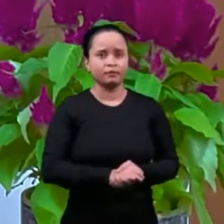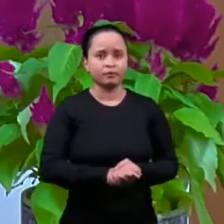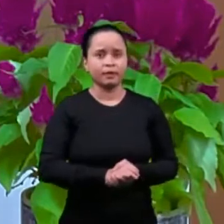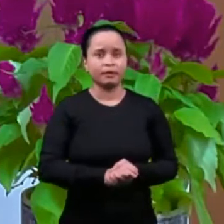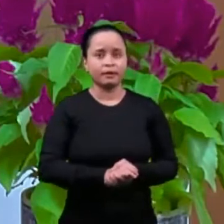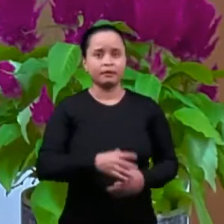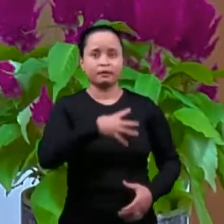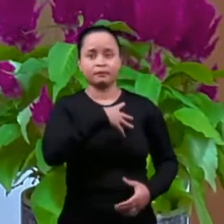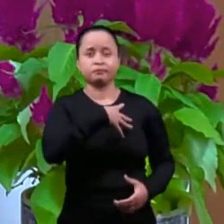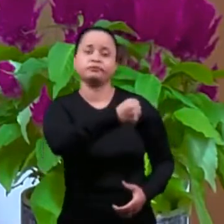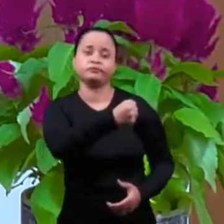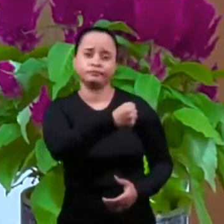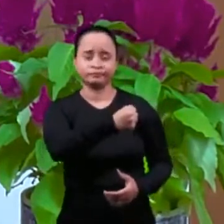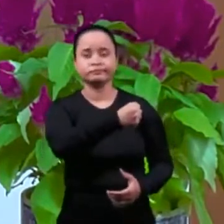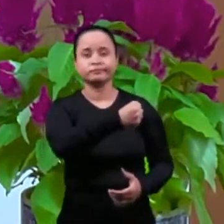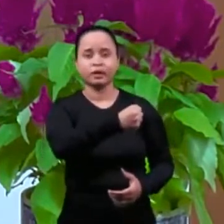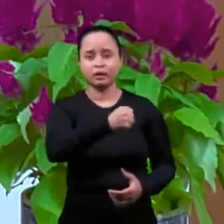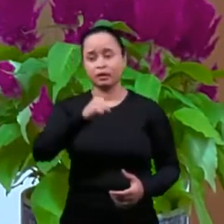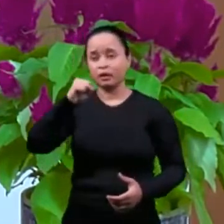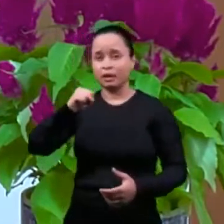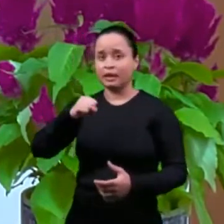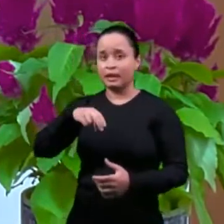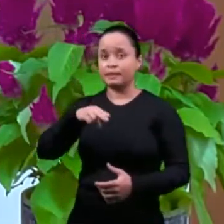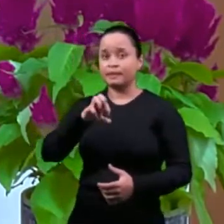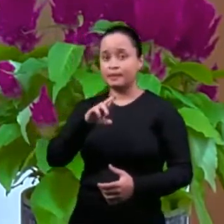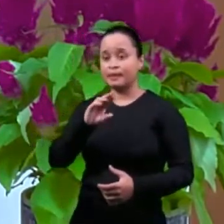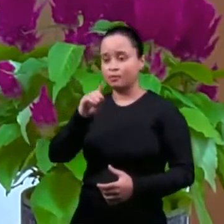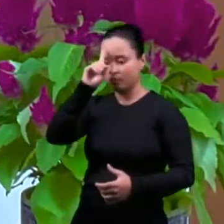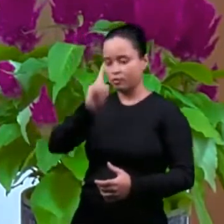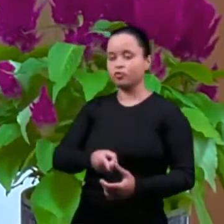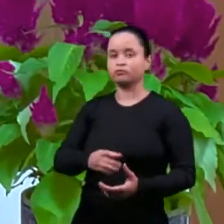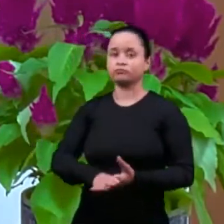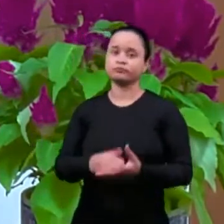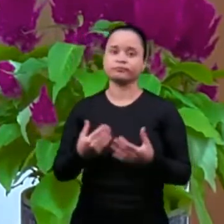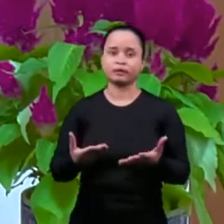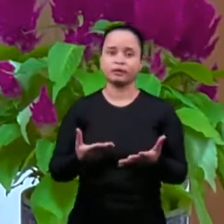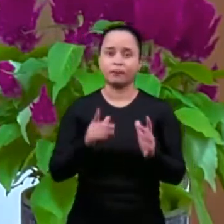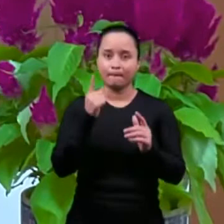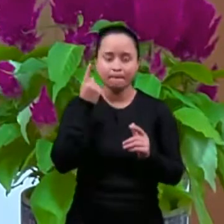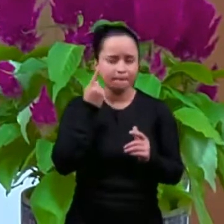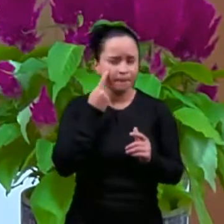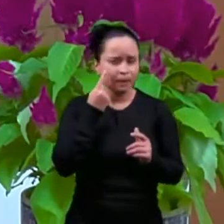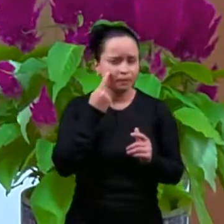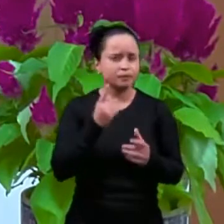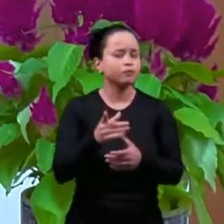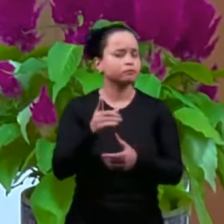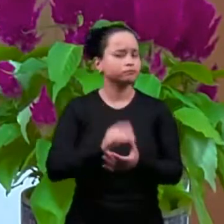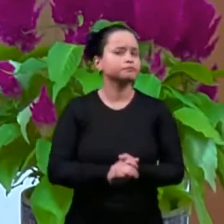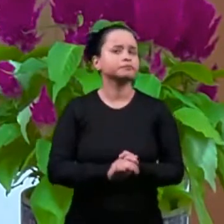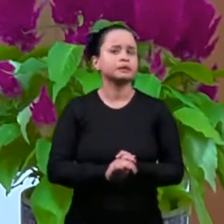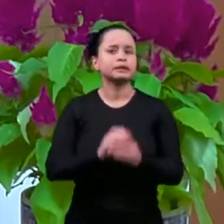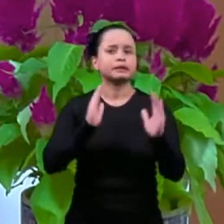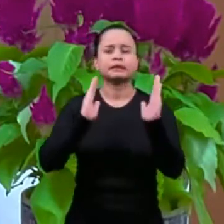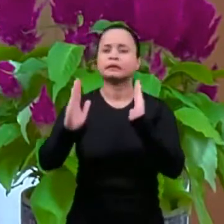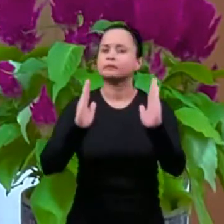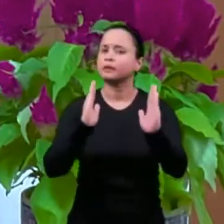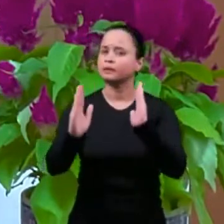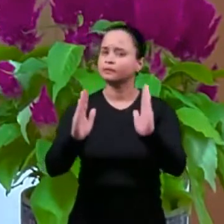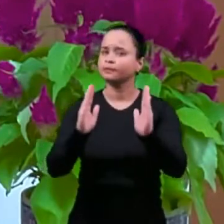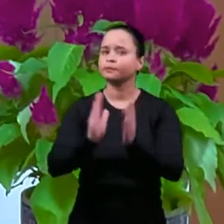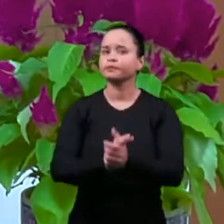por ordem de Nero. Então vejam, meus irmãos, naquele período, era este